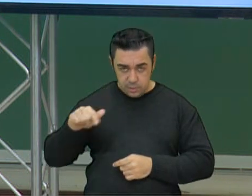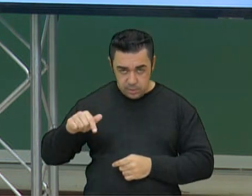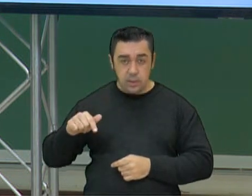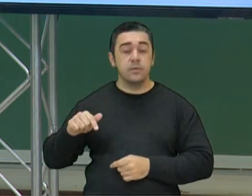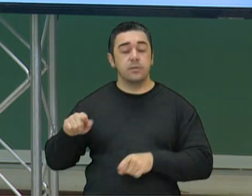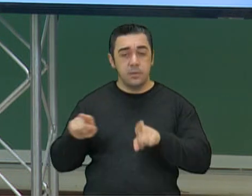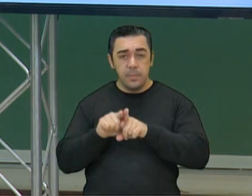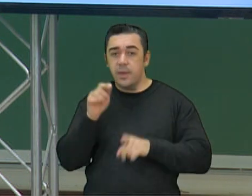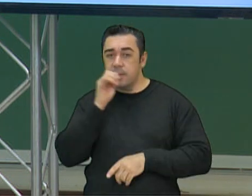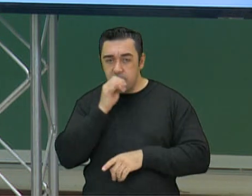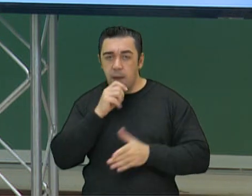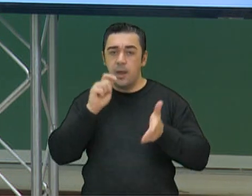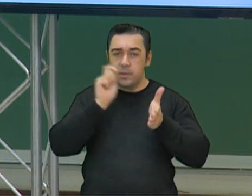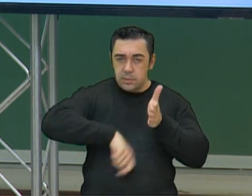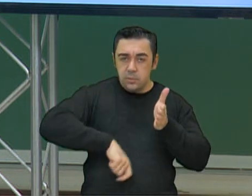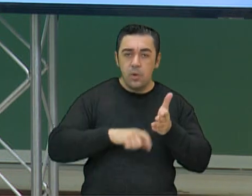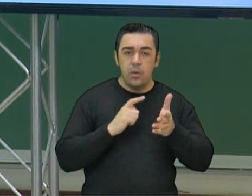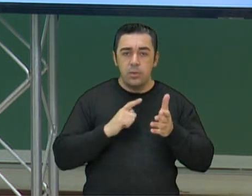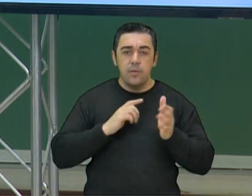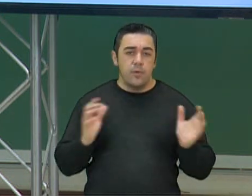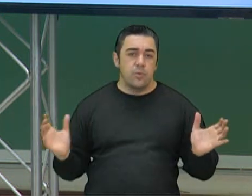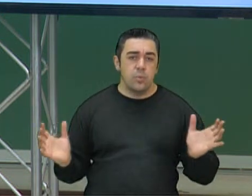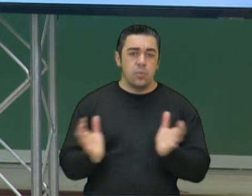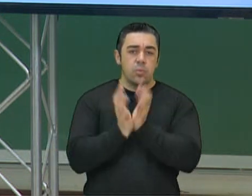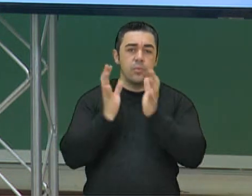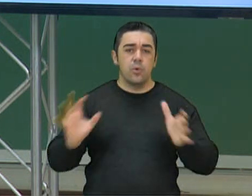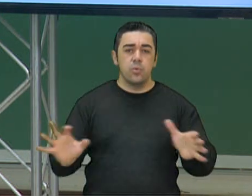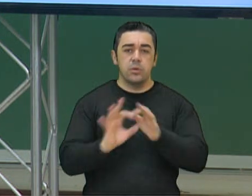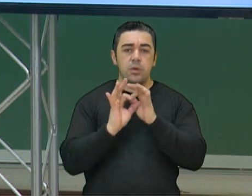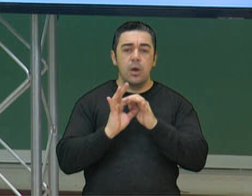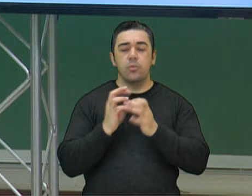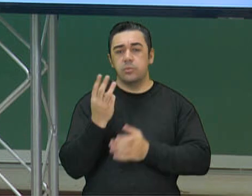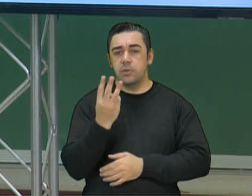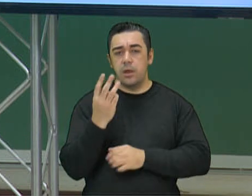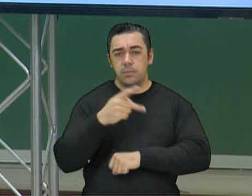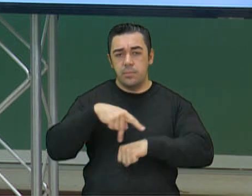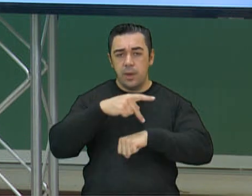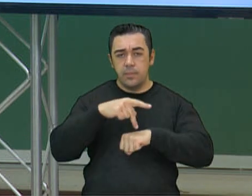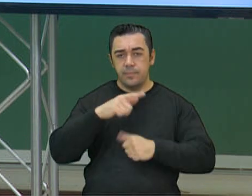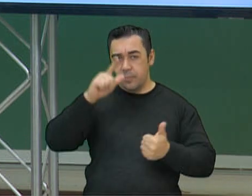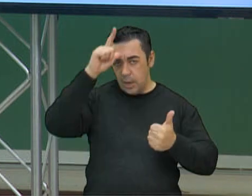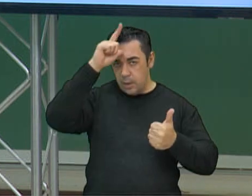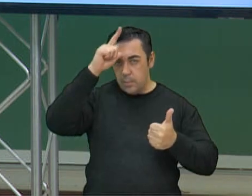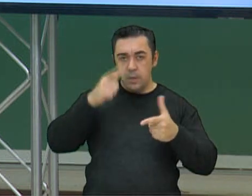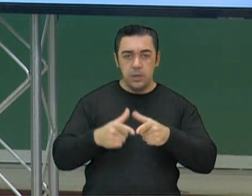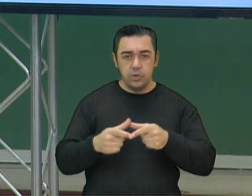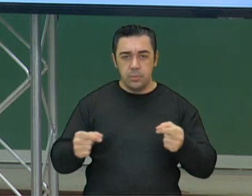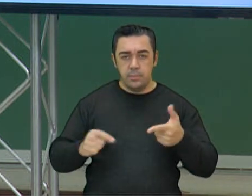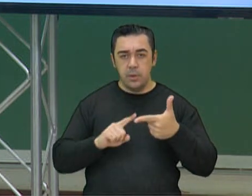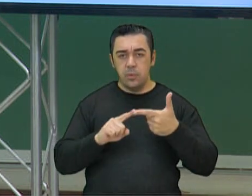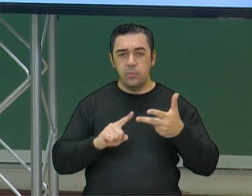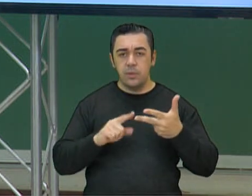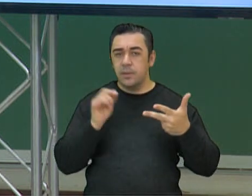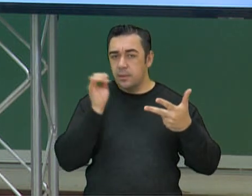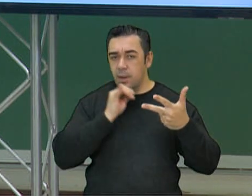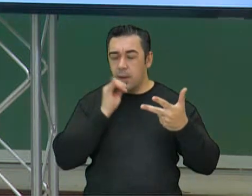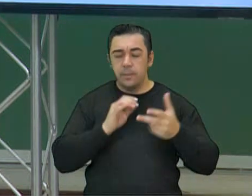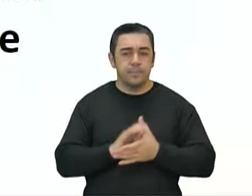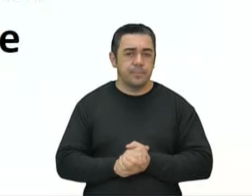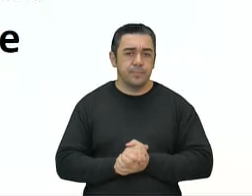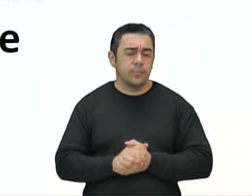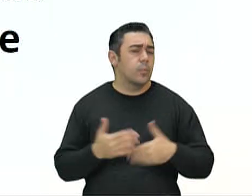Então você tem aqui a configuração do eixo, a união dos três, Alemanha, Japão e Itália. O objetivo,